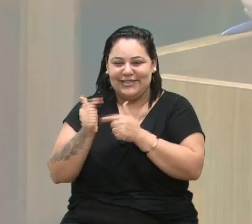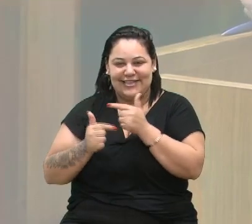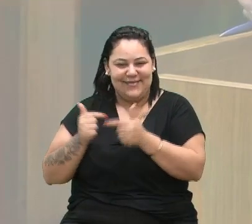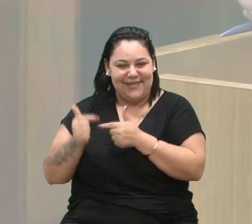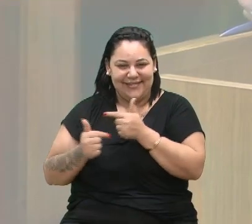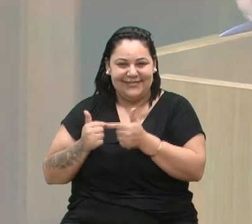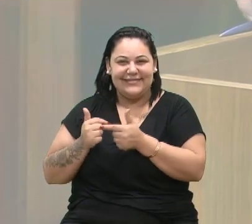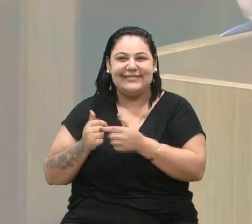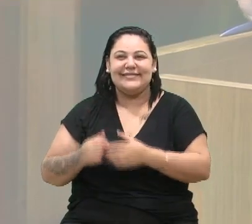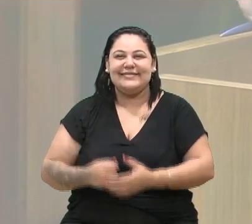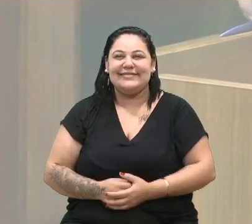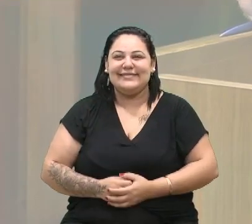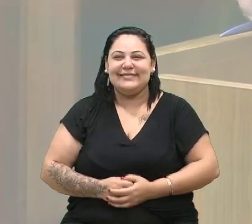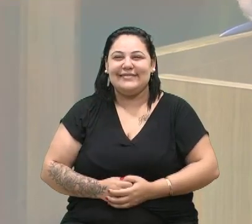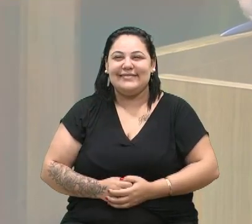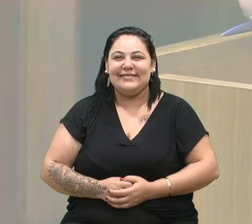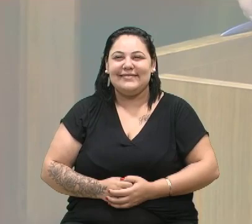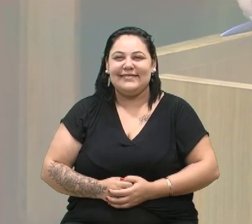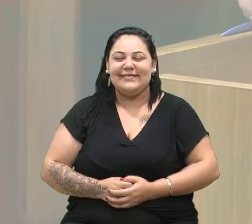Né?